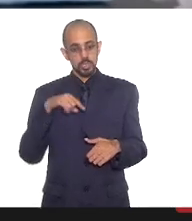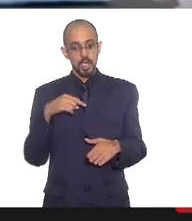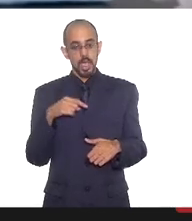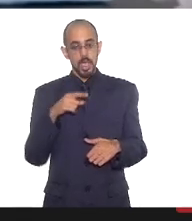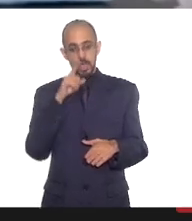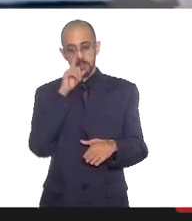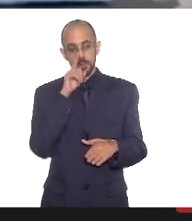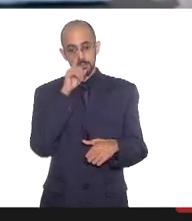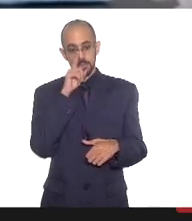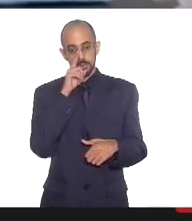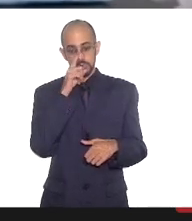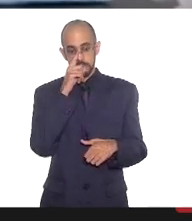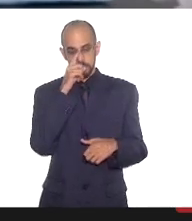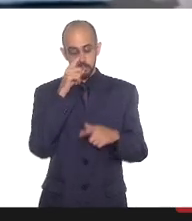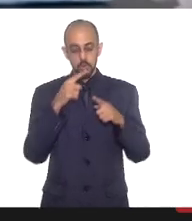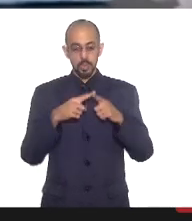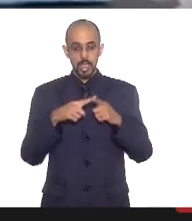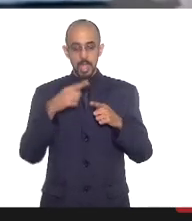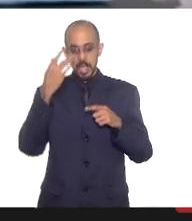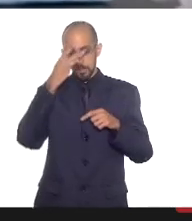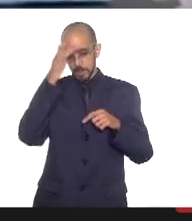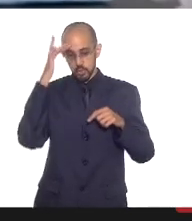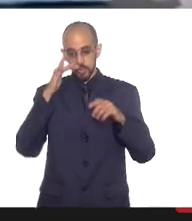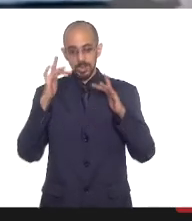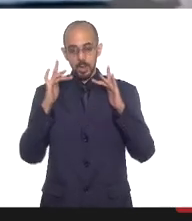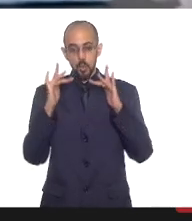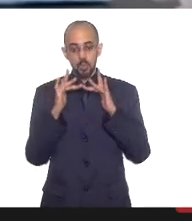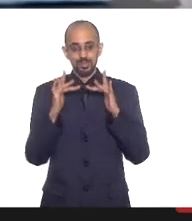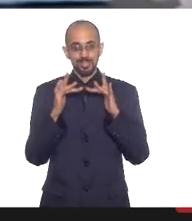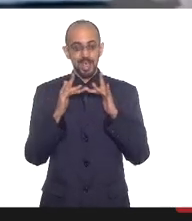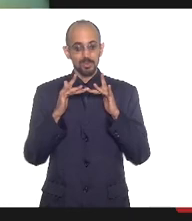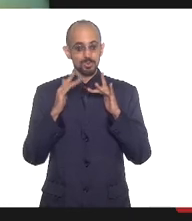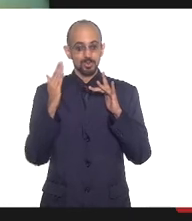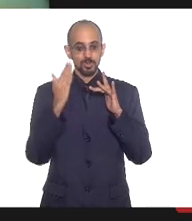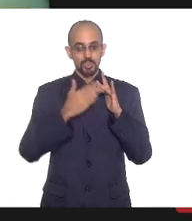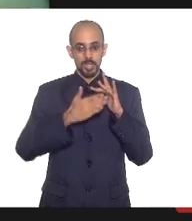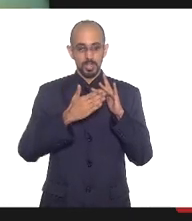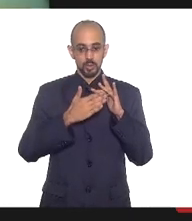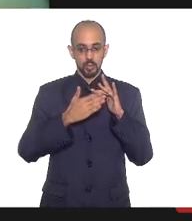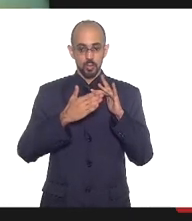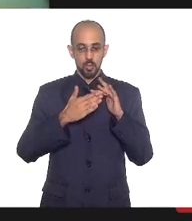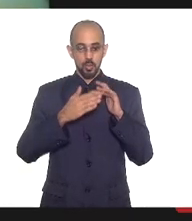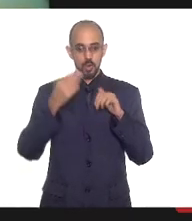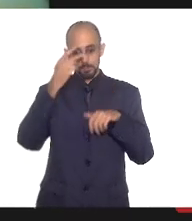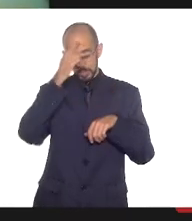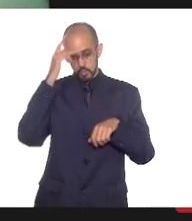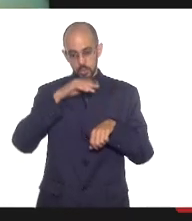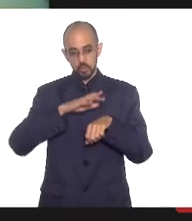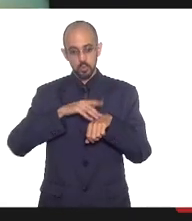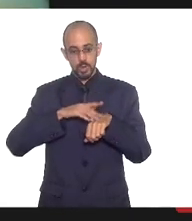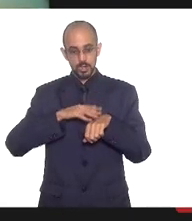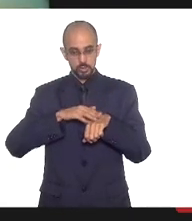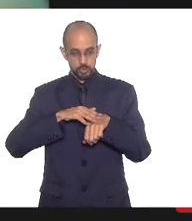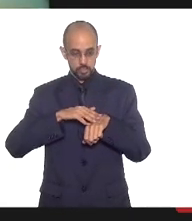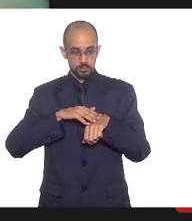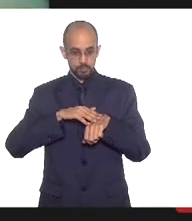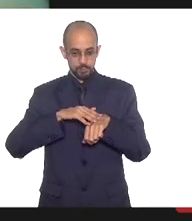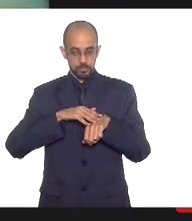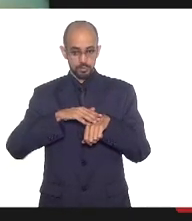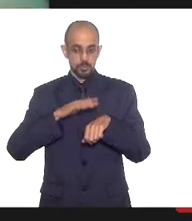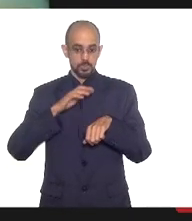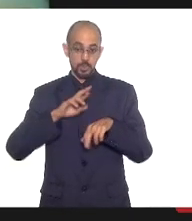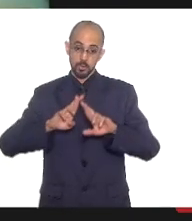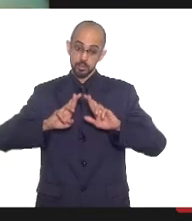porque quem lida diretamente com doente é é possível